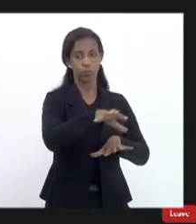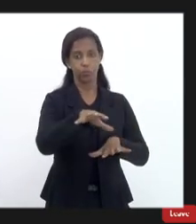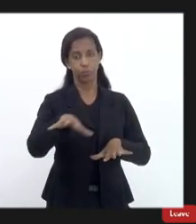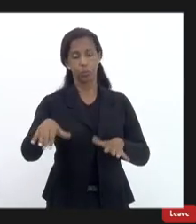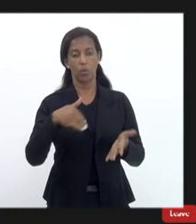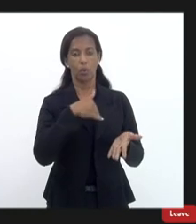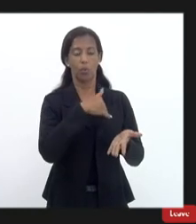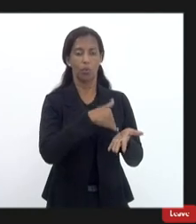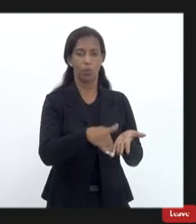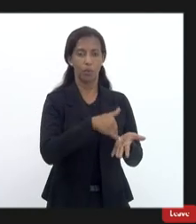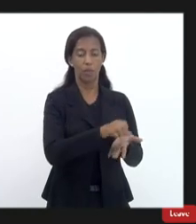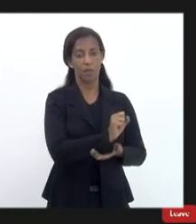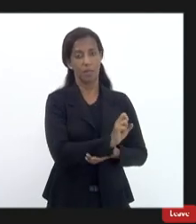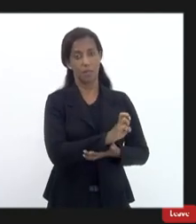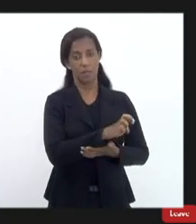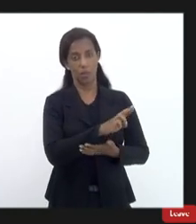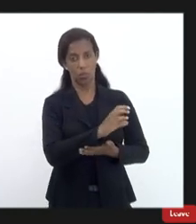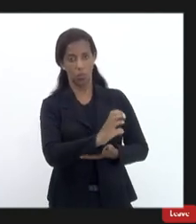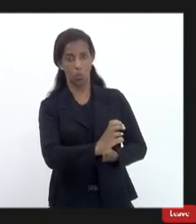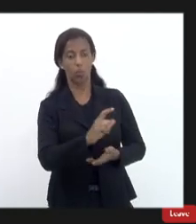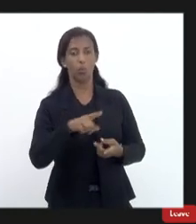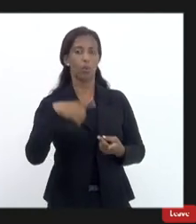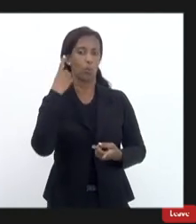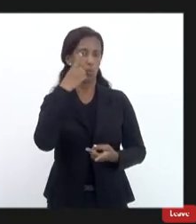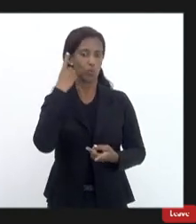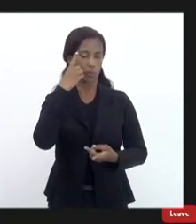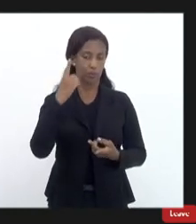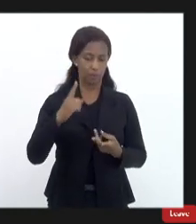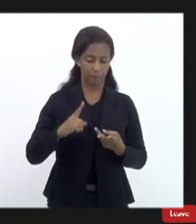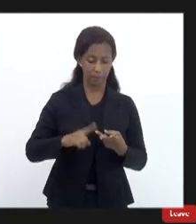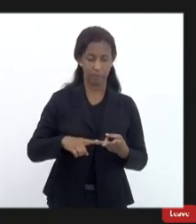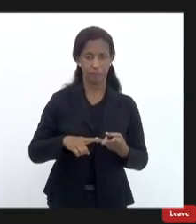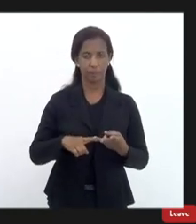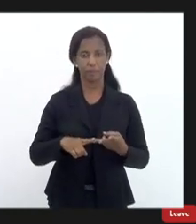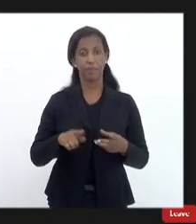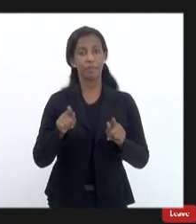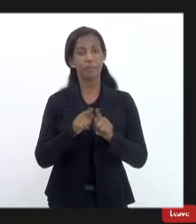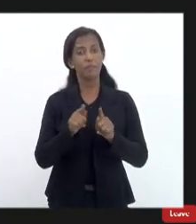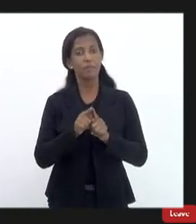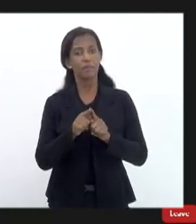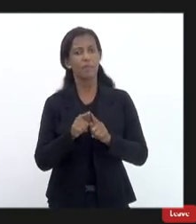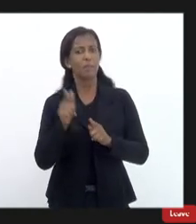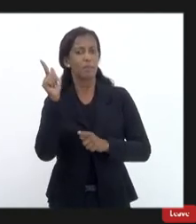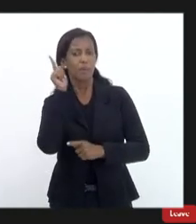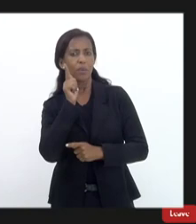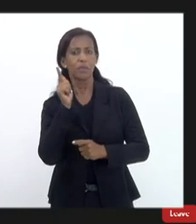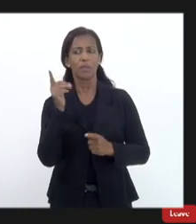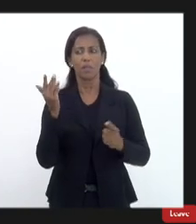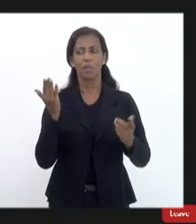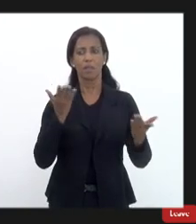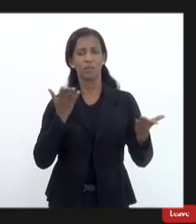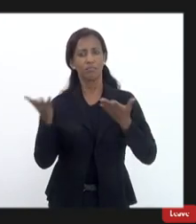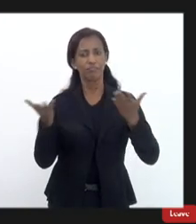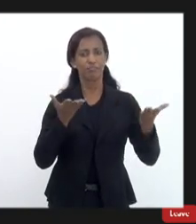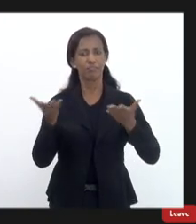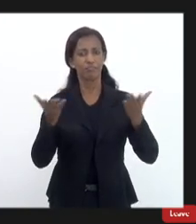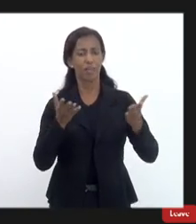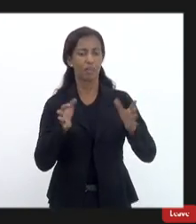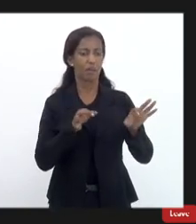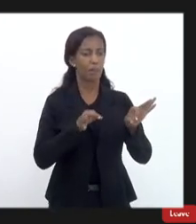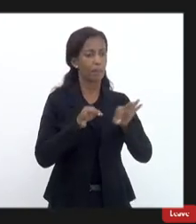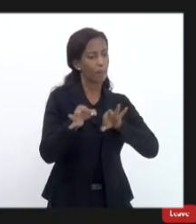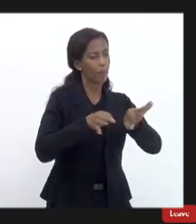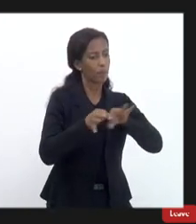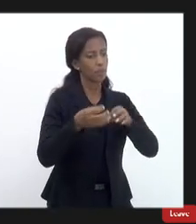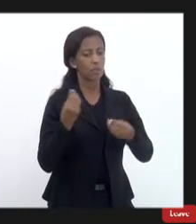a Secretaria Estadual de Educação, com os deputados da Alerj, e para tentar lidar, né? Para tentar estipular planos de